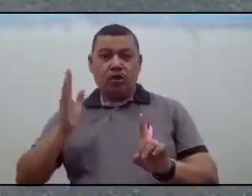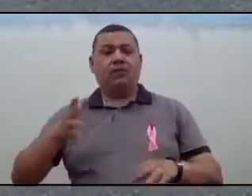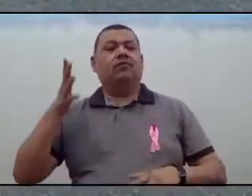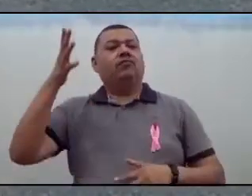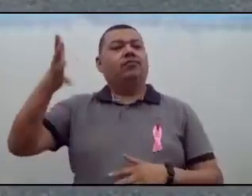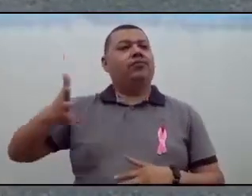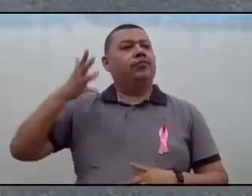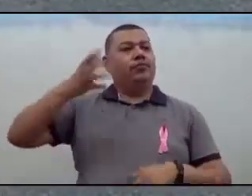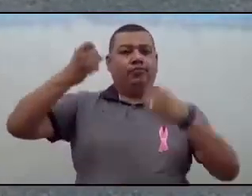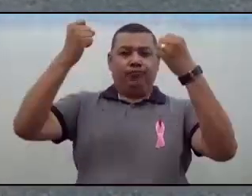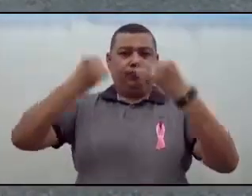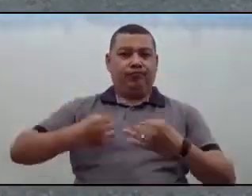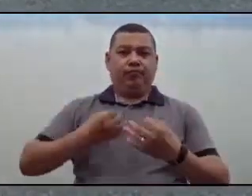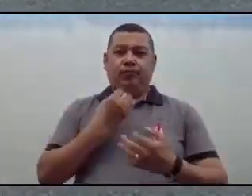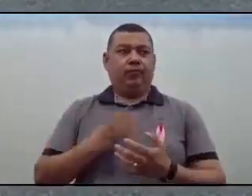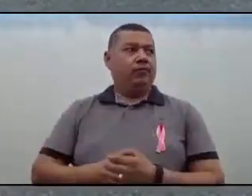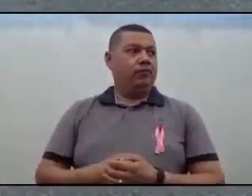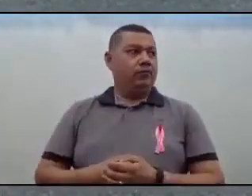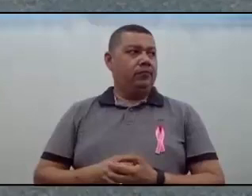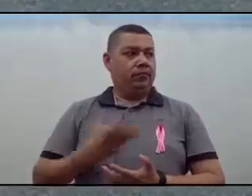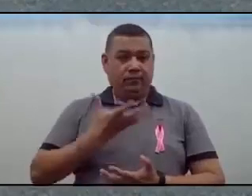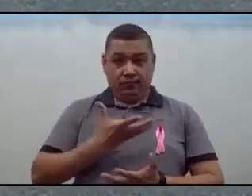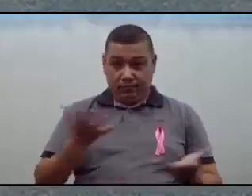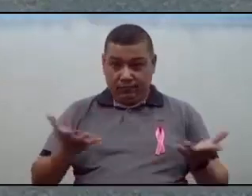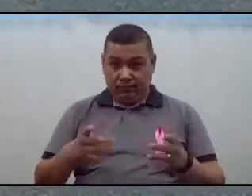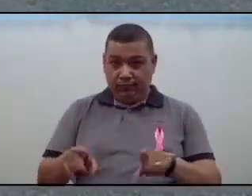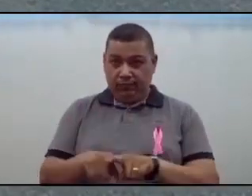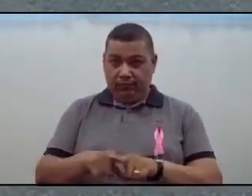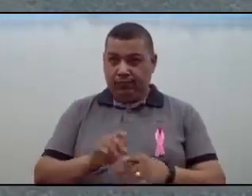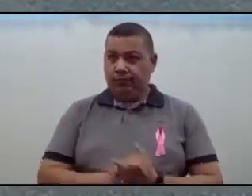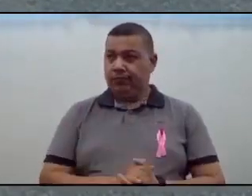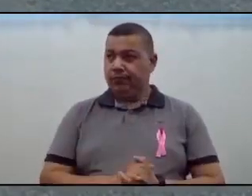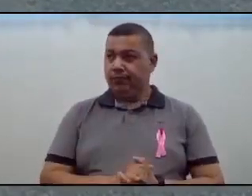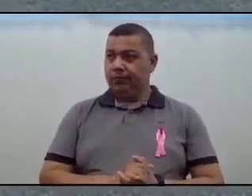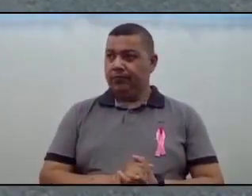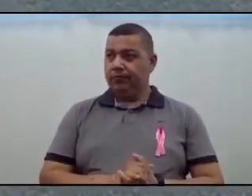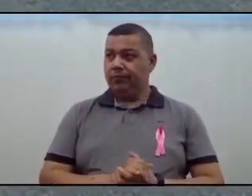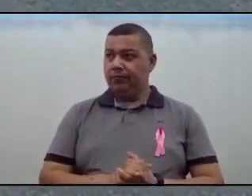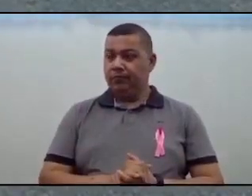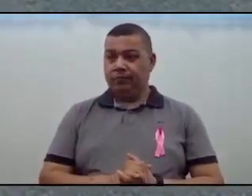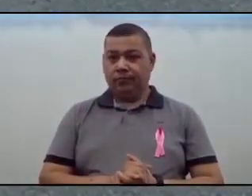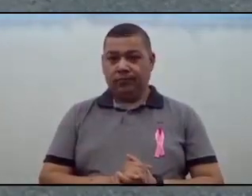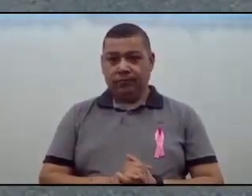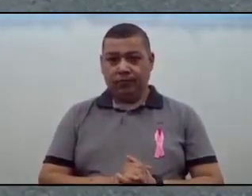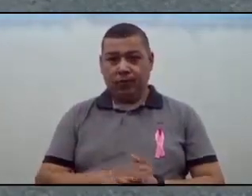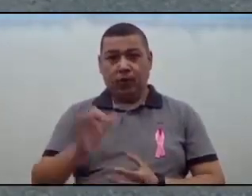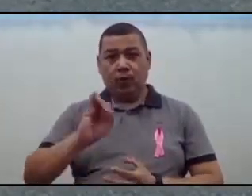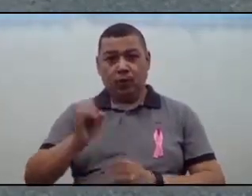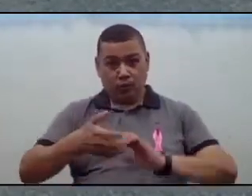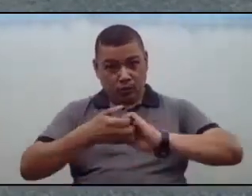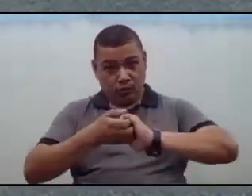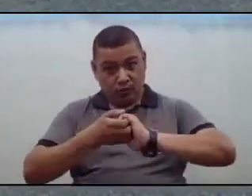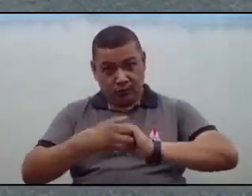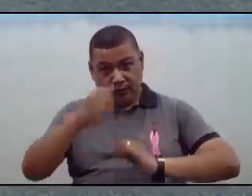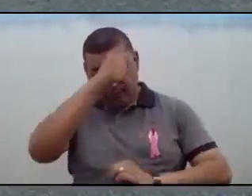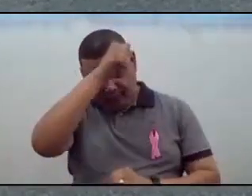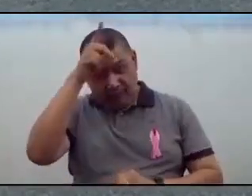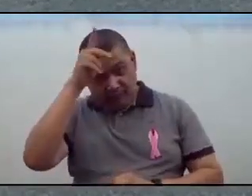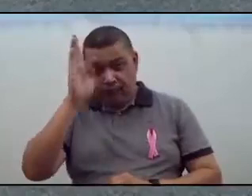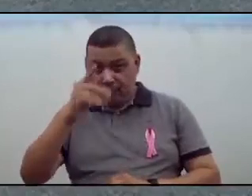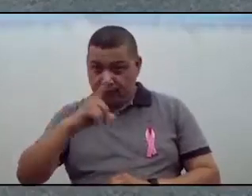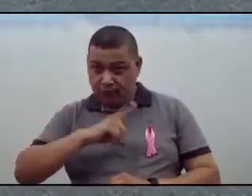Casa de Leis. Queria aqui também cumprimentar o prefeito Adalto Fúria, que também passou por